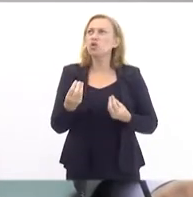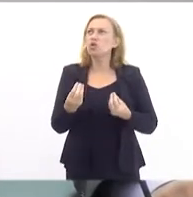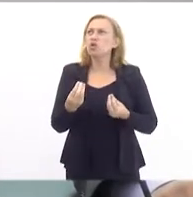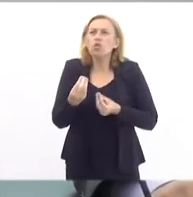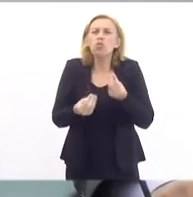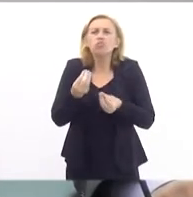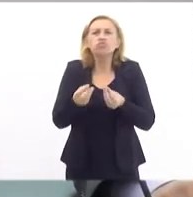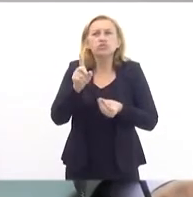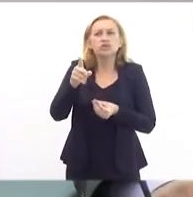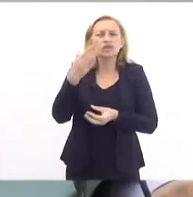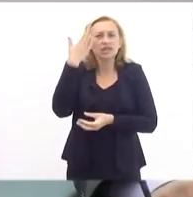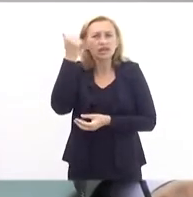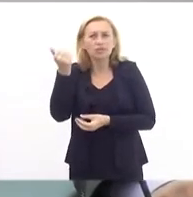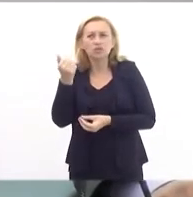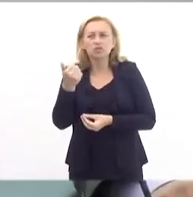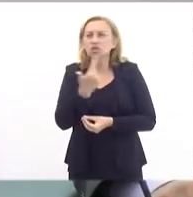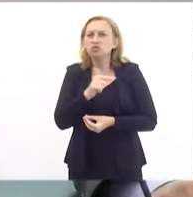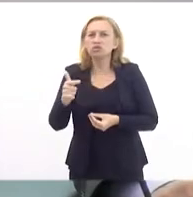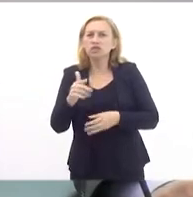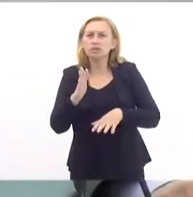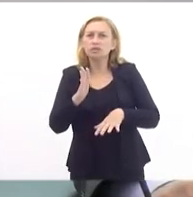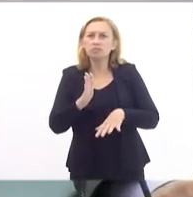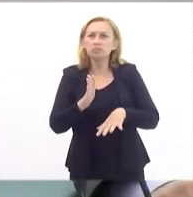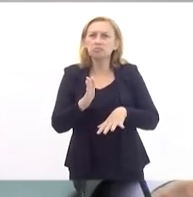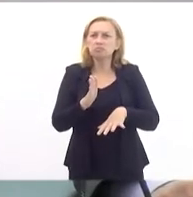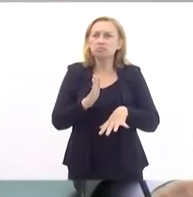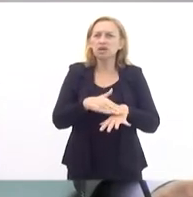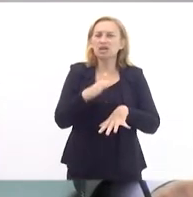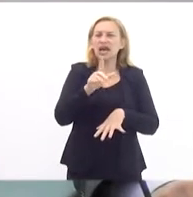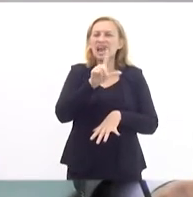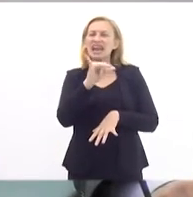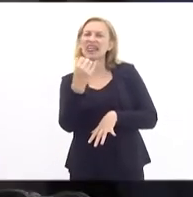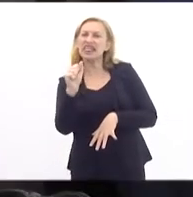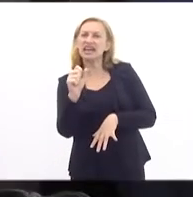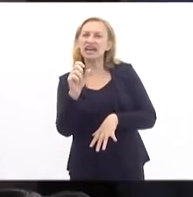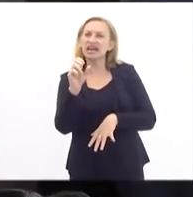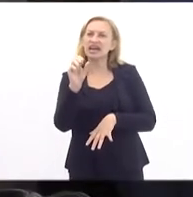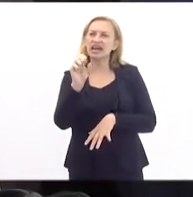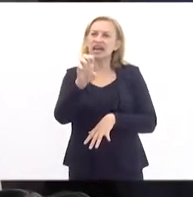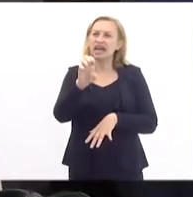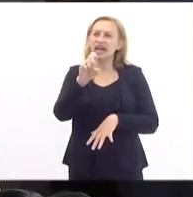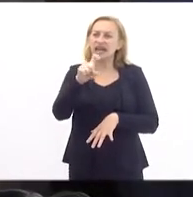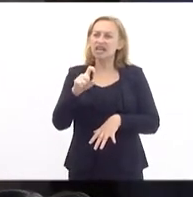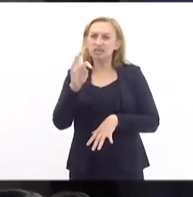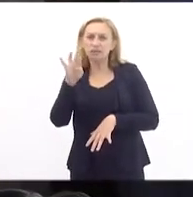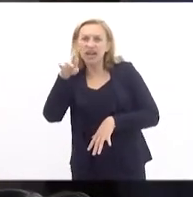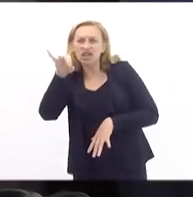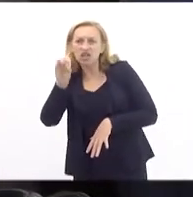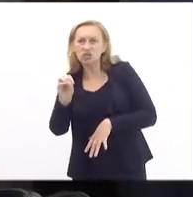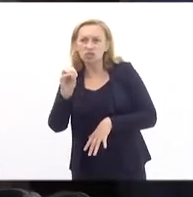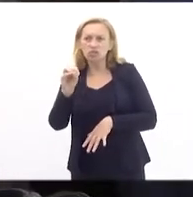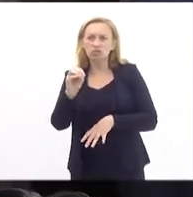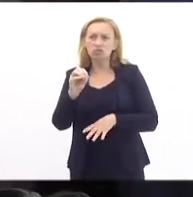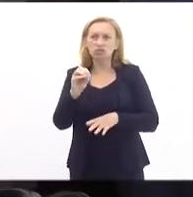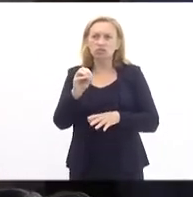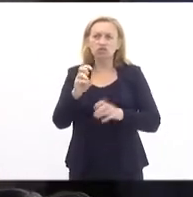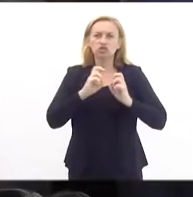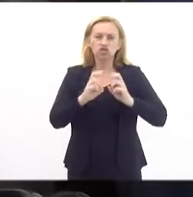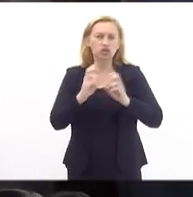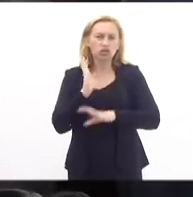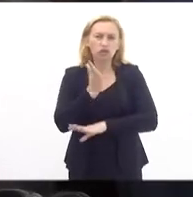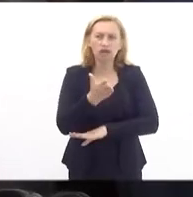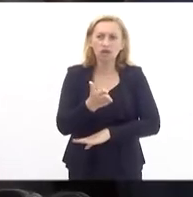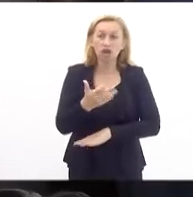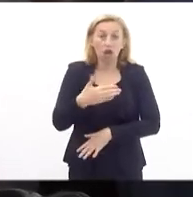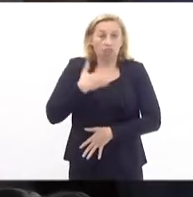ficou sabendo que não teria mais a linha expressa? Foi surpresa. Foi surpreendida? Foi surpresa, simplesmente. Não teve nenhuma